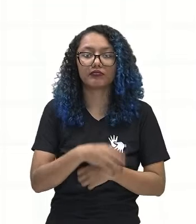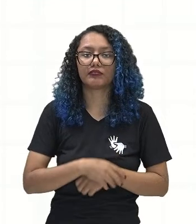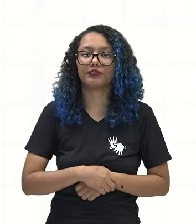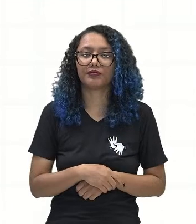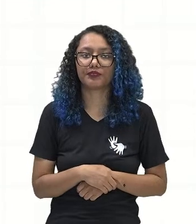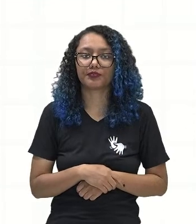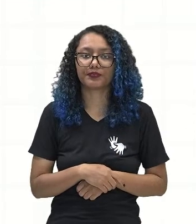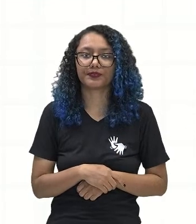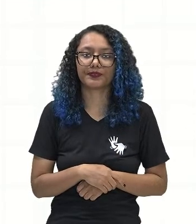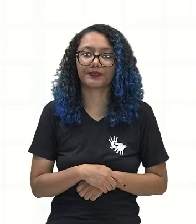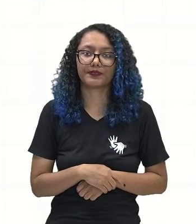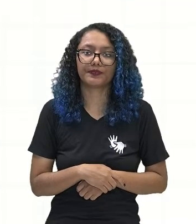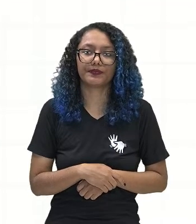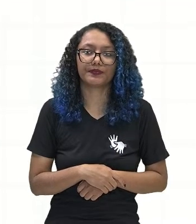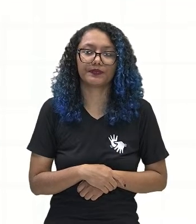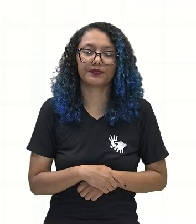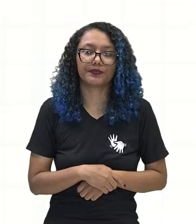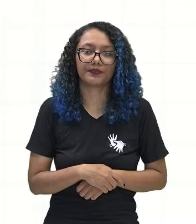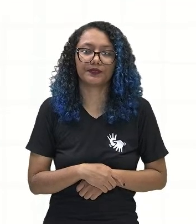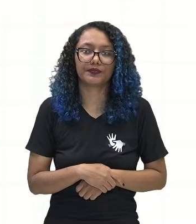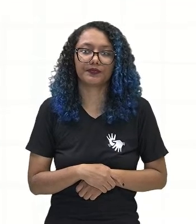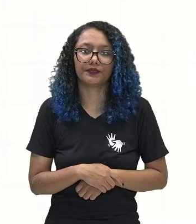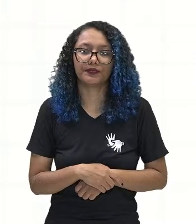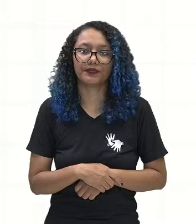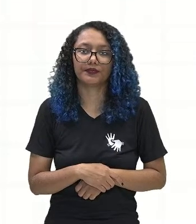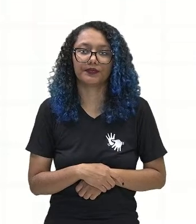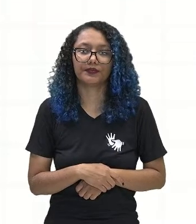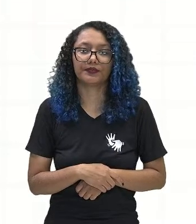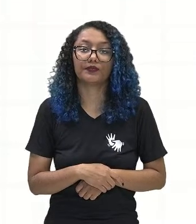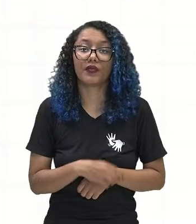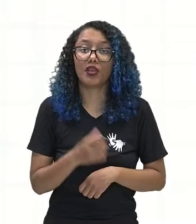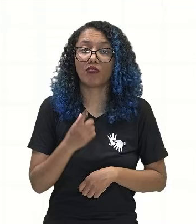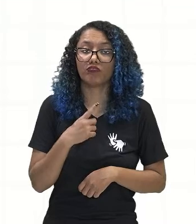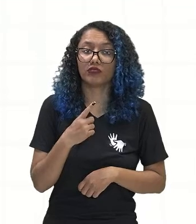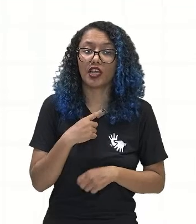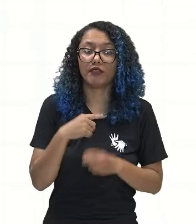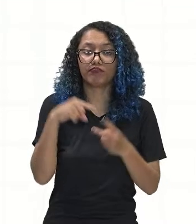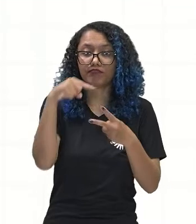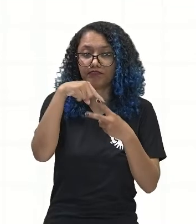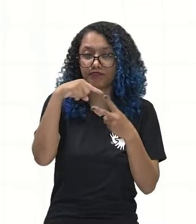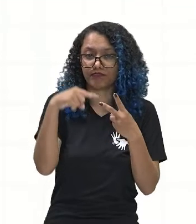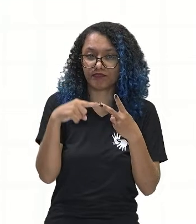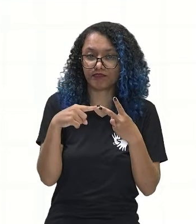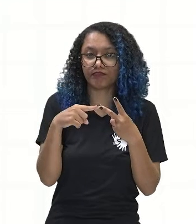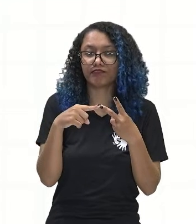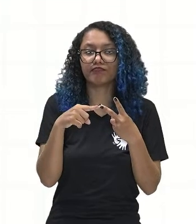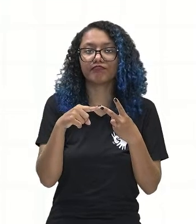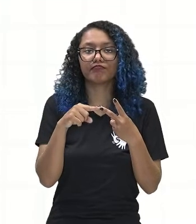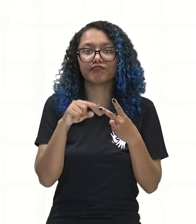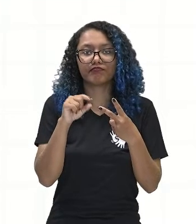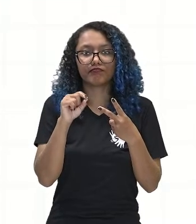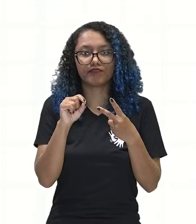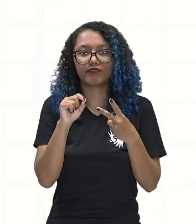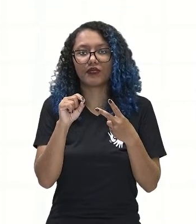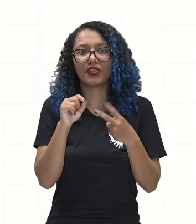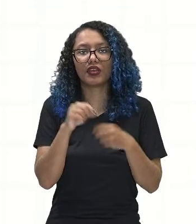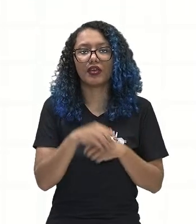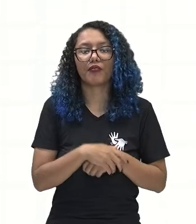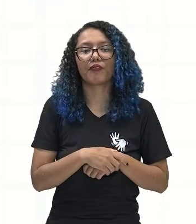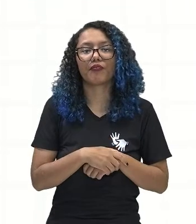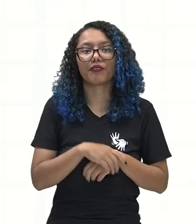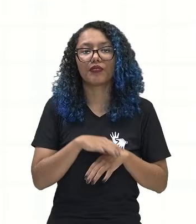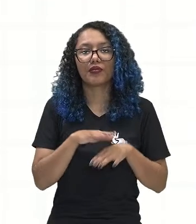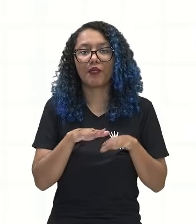depender, né, nesse sentido, desses dois elementos. De quê? Do eleitor e do objetivo do texto. Qual